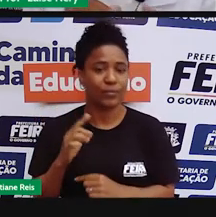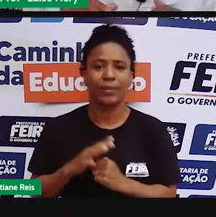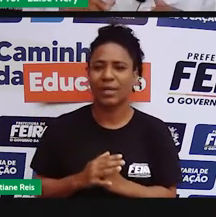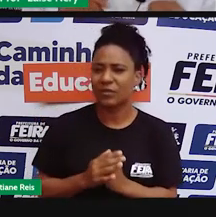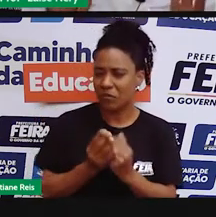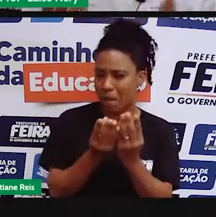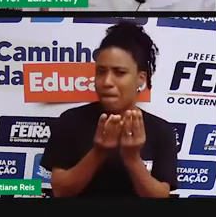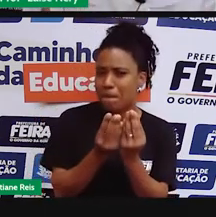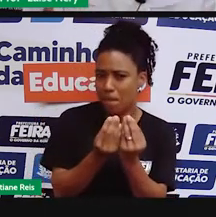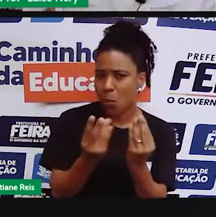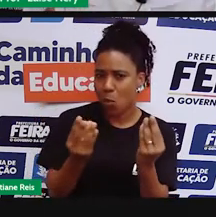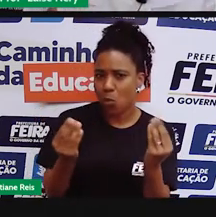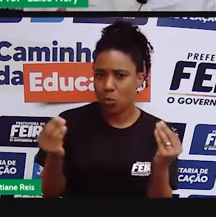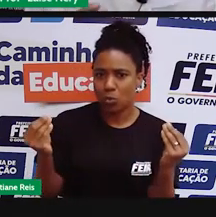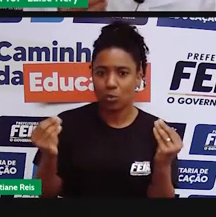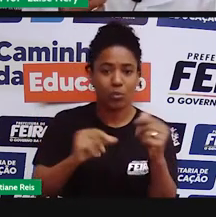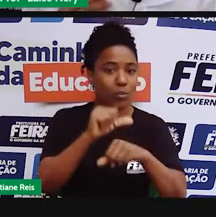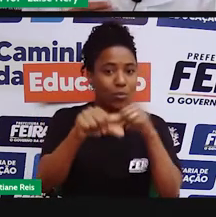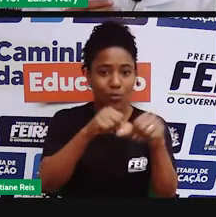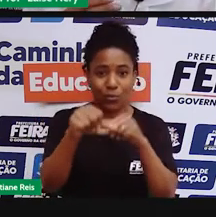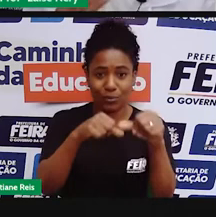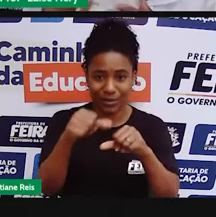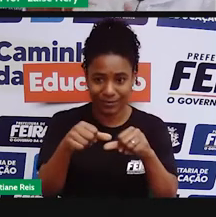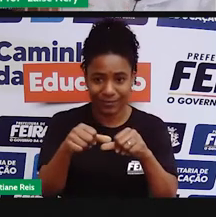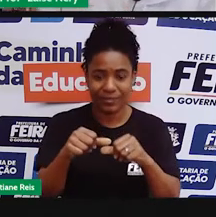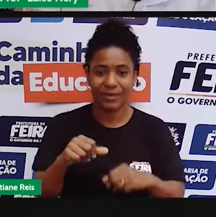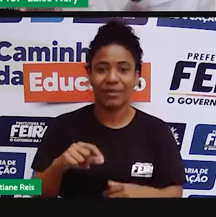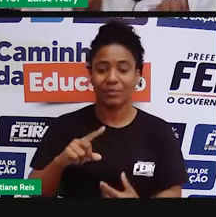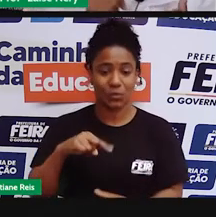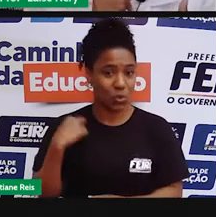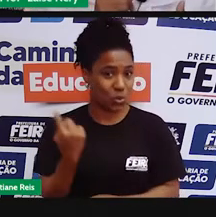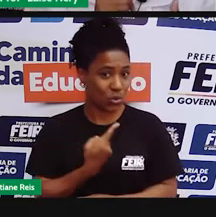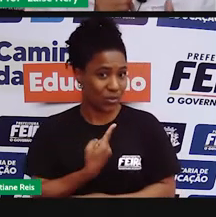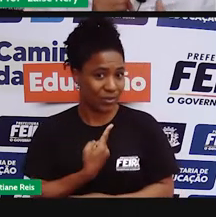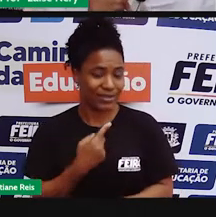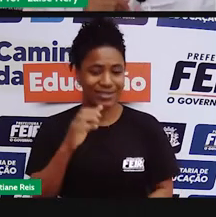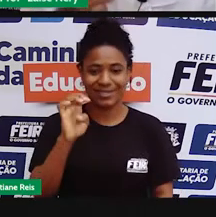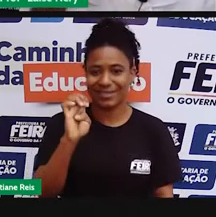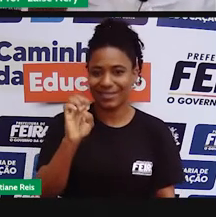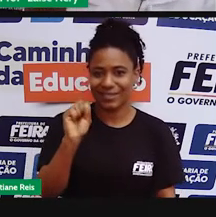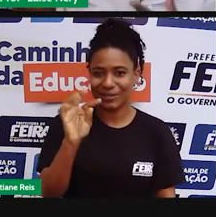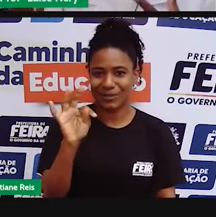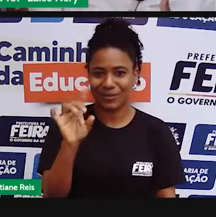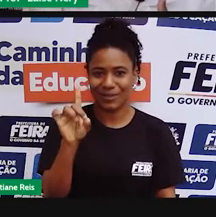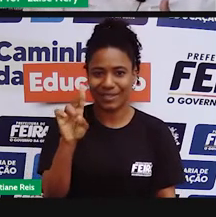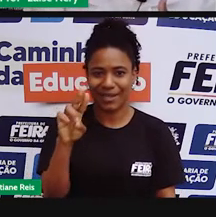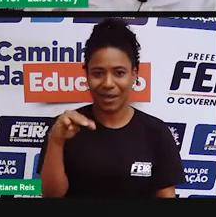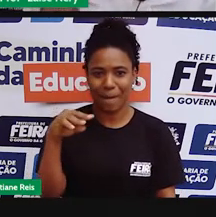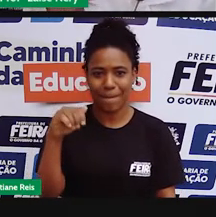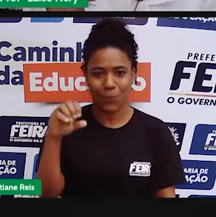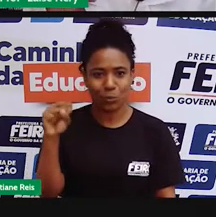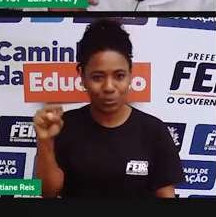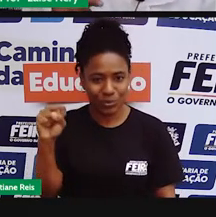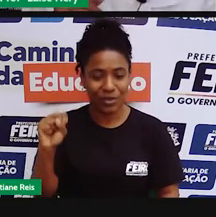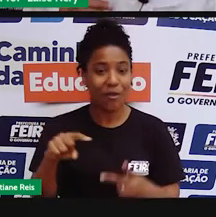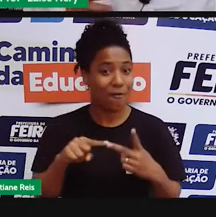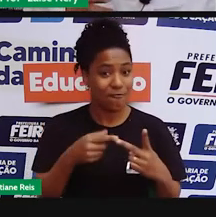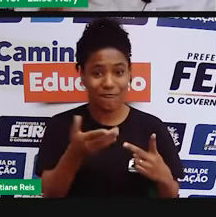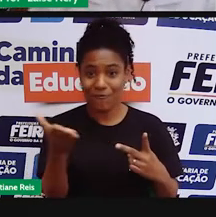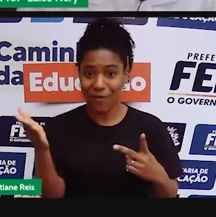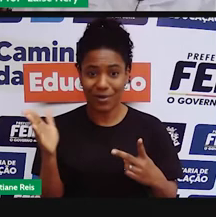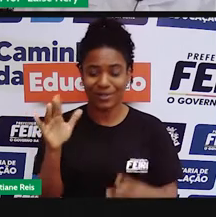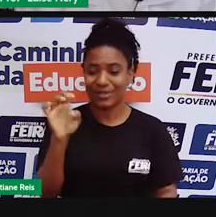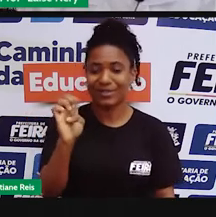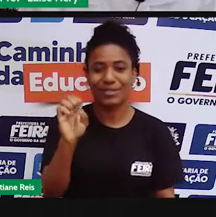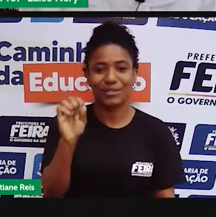pessoa, aí ele já vai mudar. Ele vai ficar: nós estudamos, vós estudais,